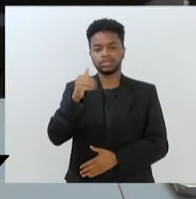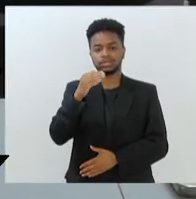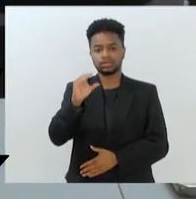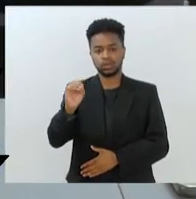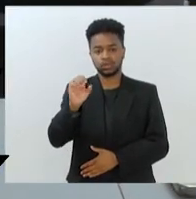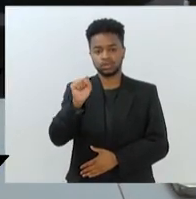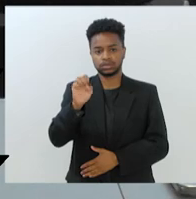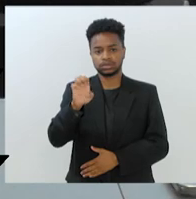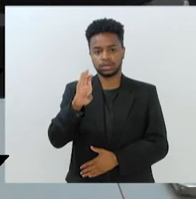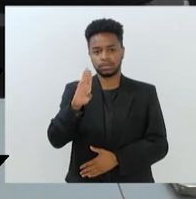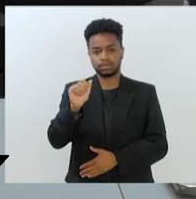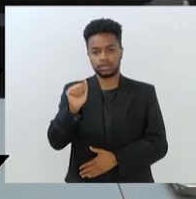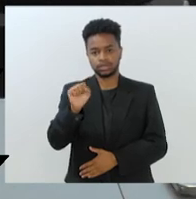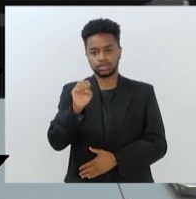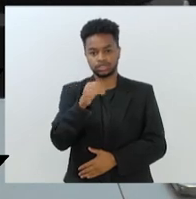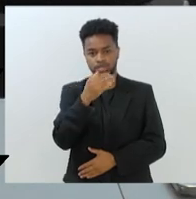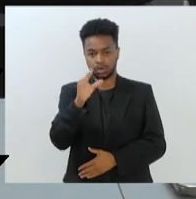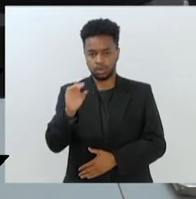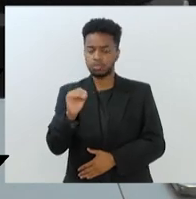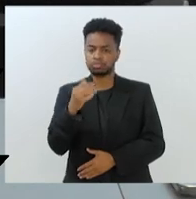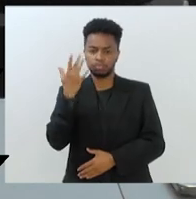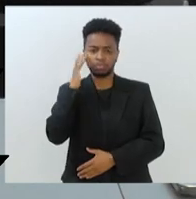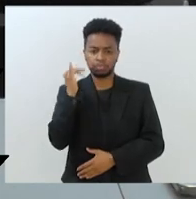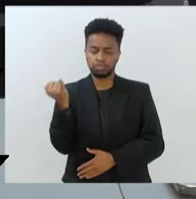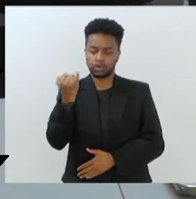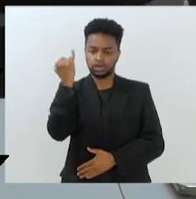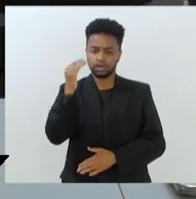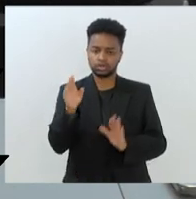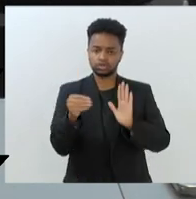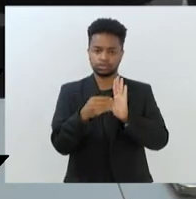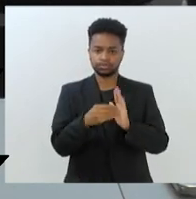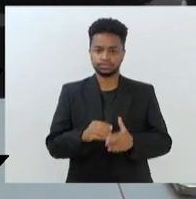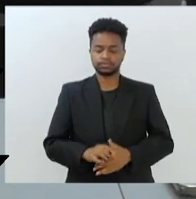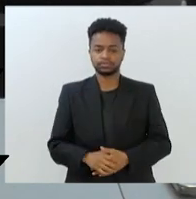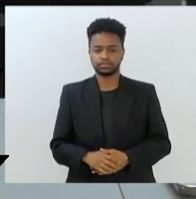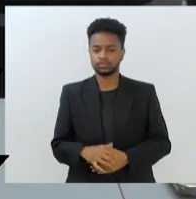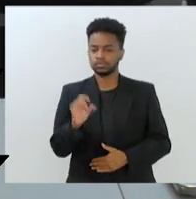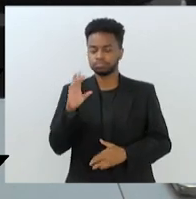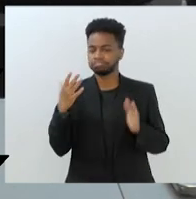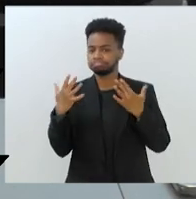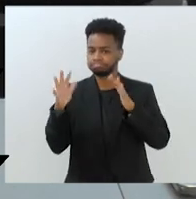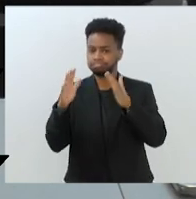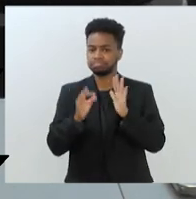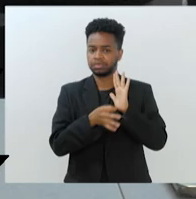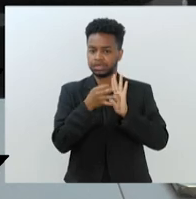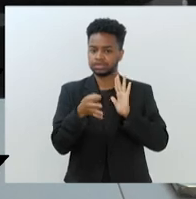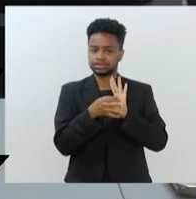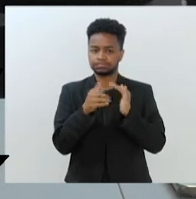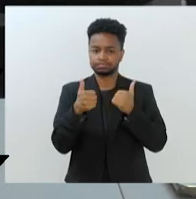É. Acho que foi preciso. Verdade. Estou só elogiando o parecer. Muito bom.